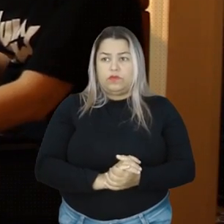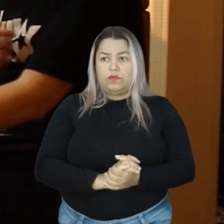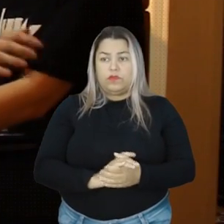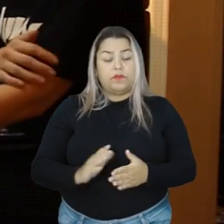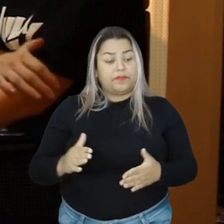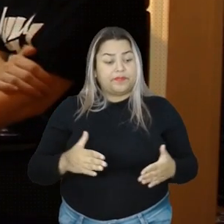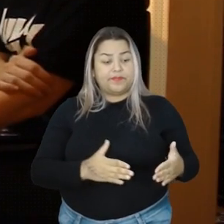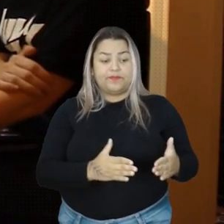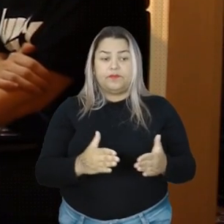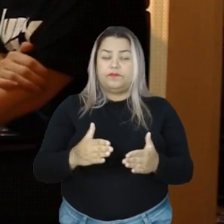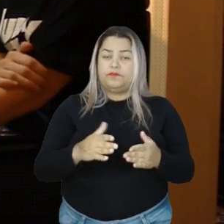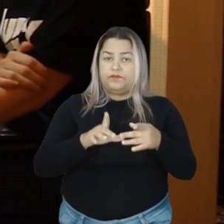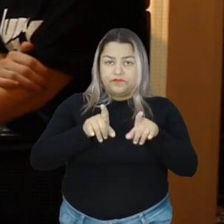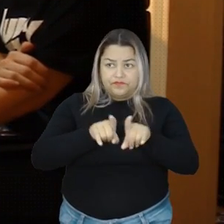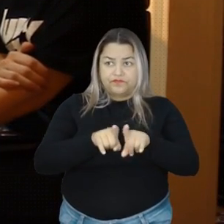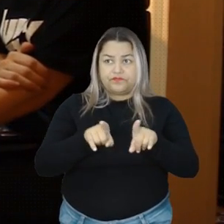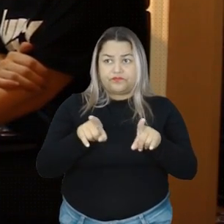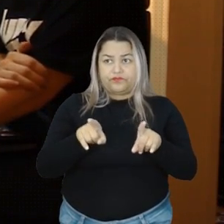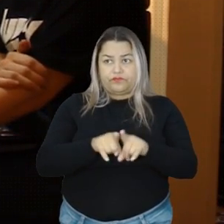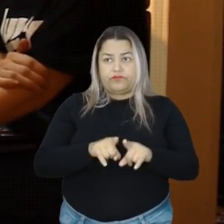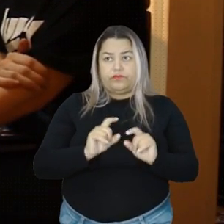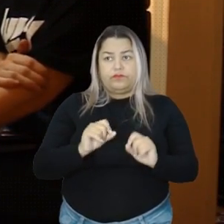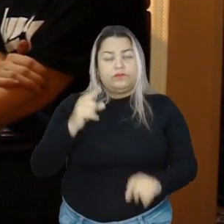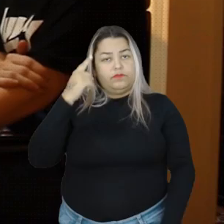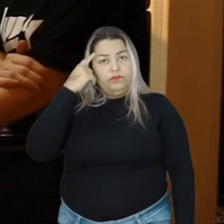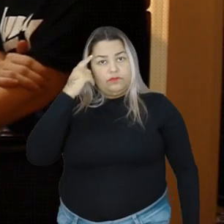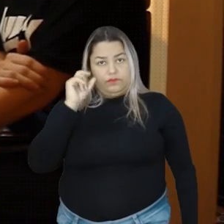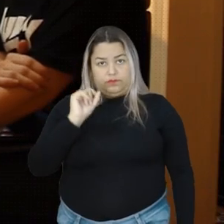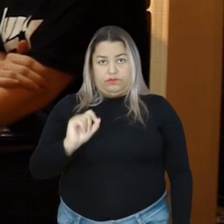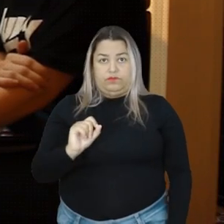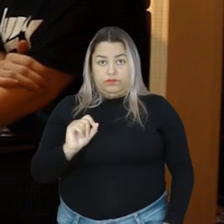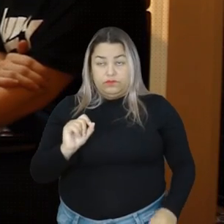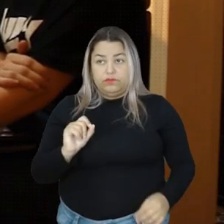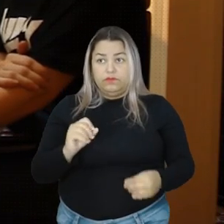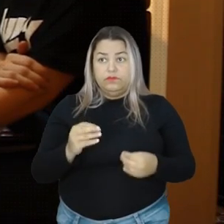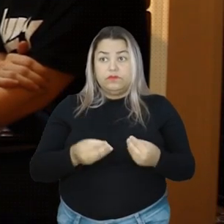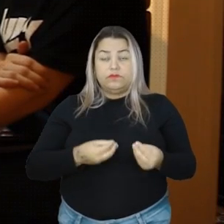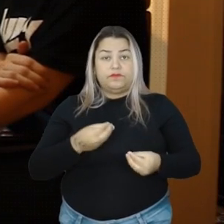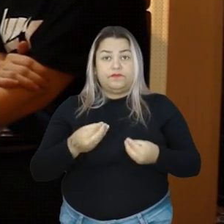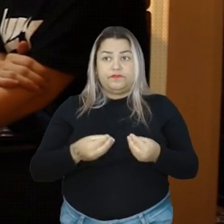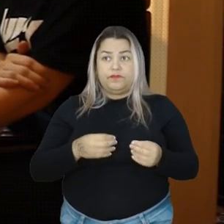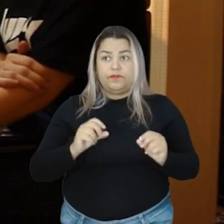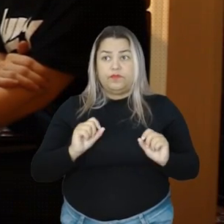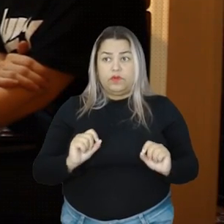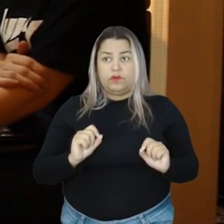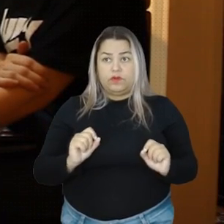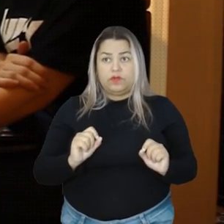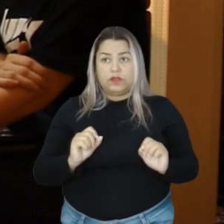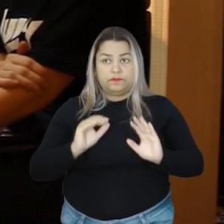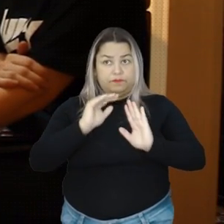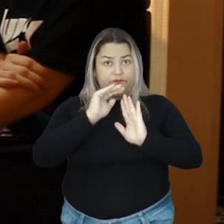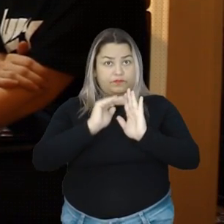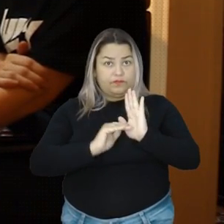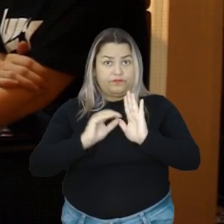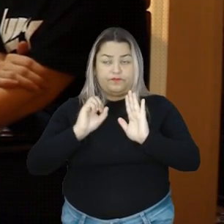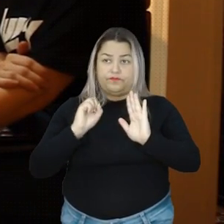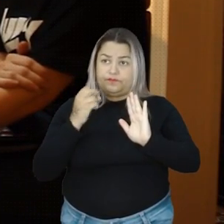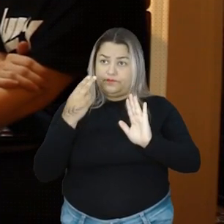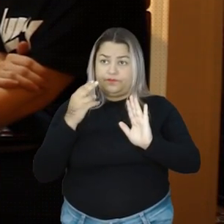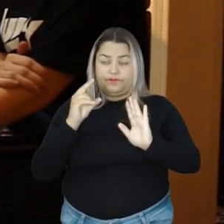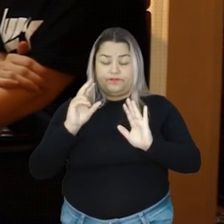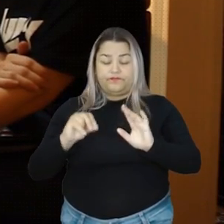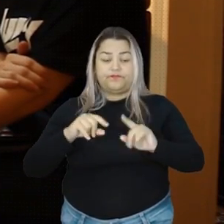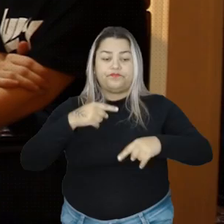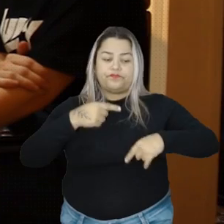encaminhar suas demandas, pensar sobre a sua presença no panorama econômico, político dos